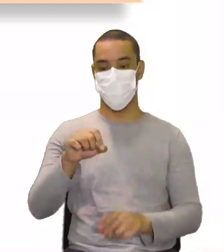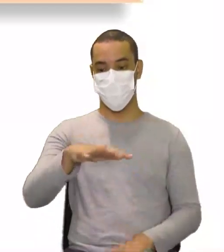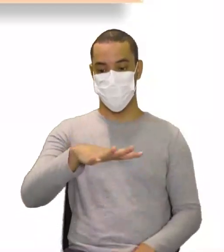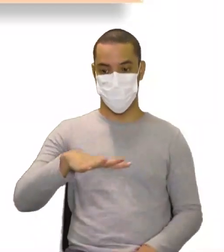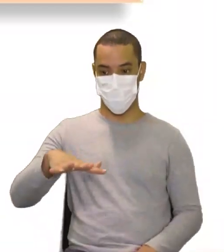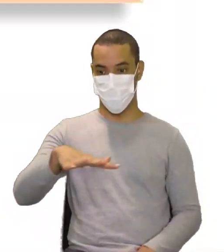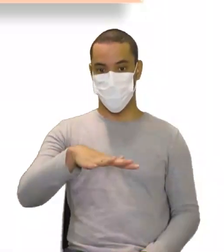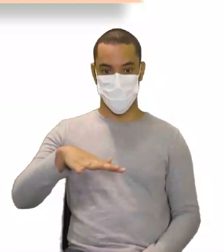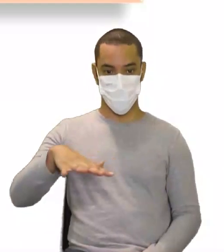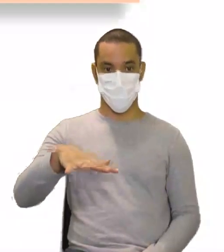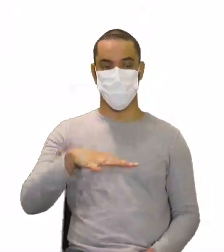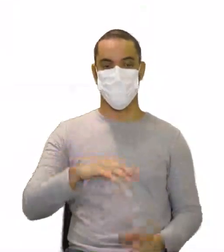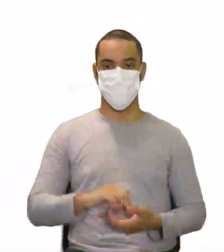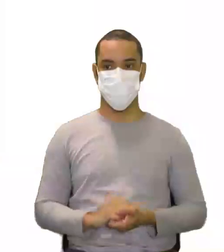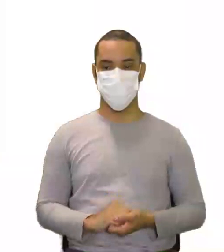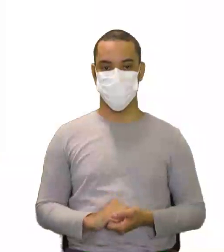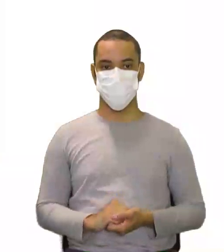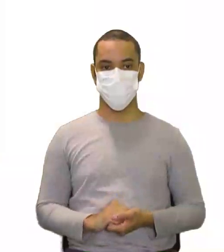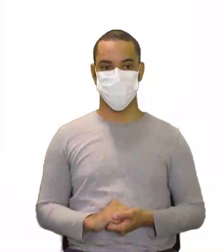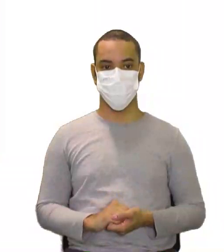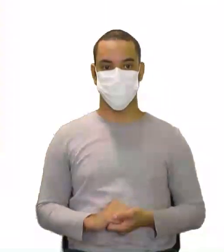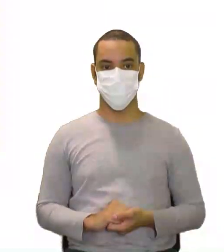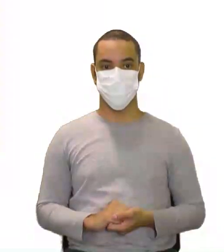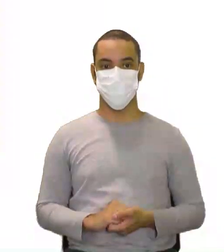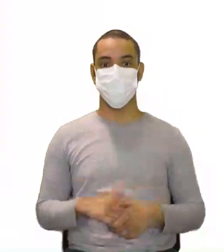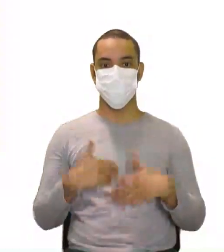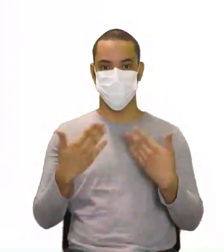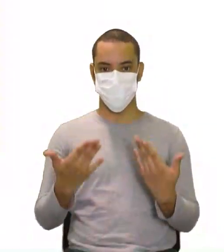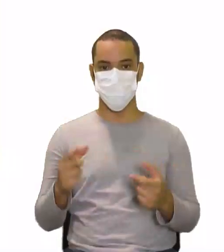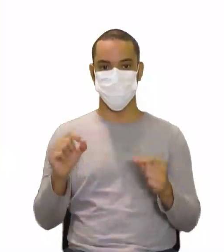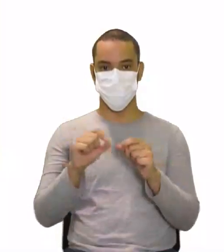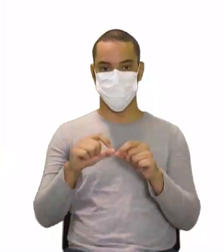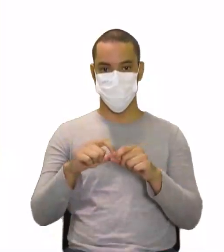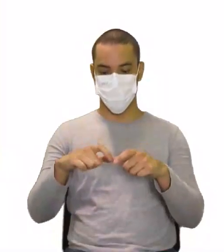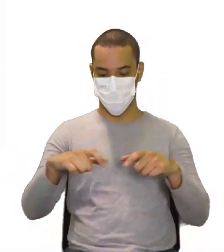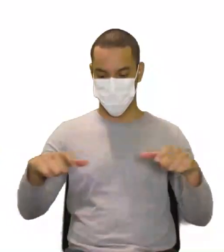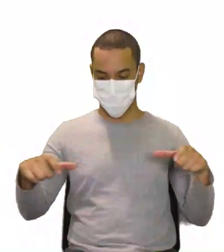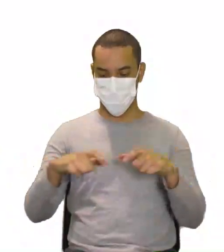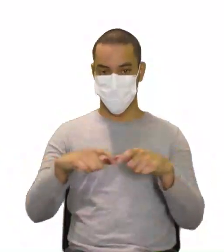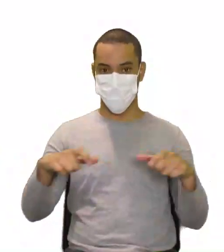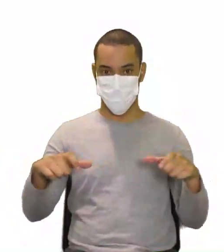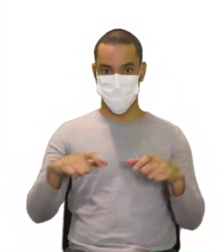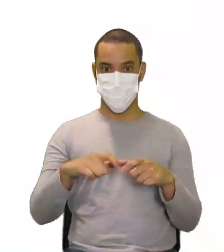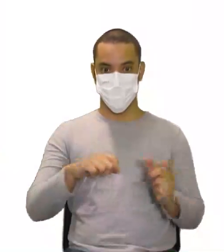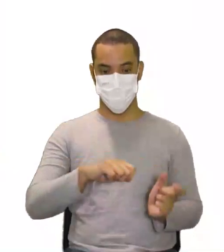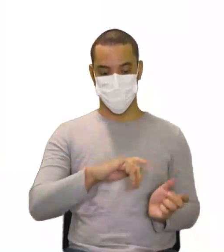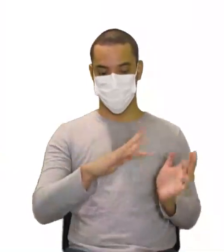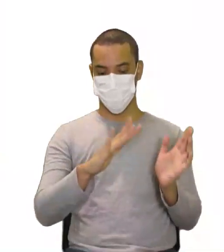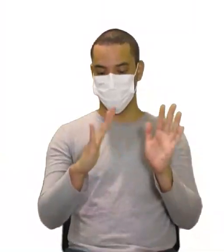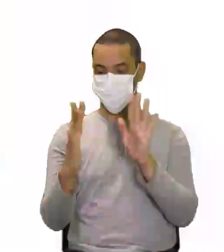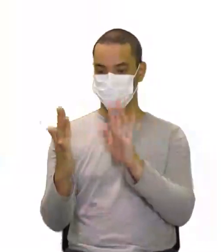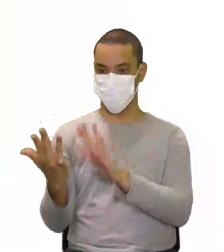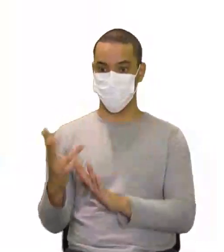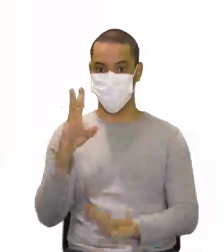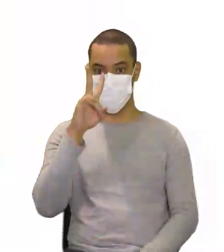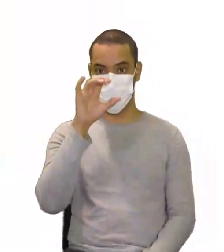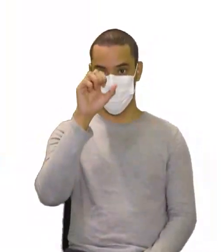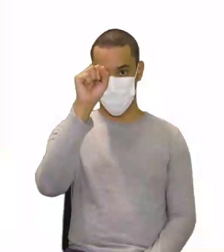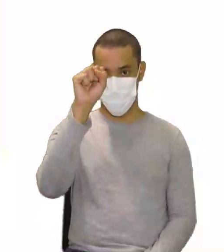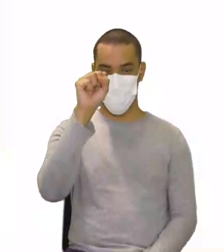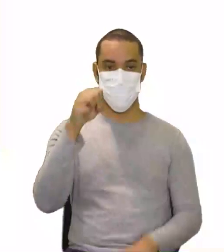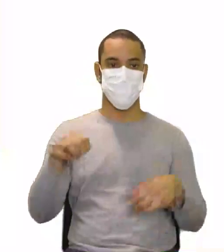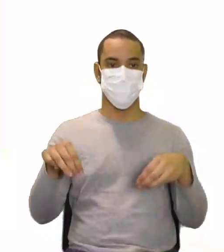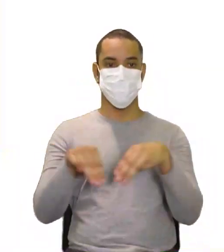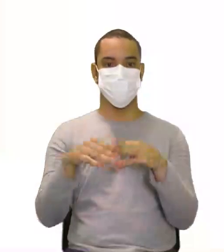campo. Bom, à medida que a barra se desloca, a força magnética se